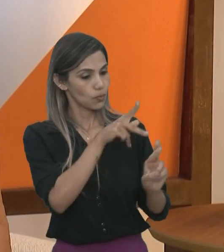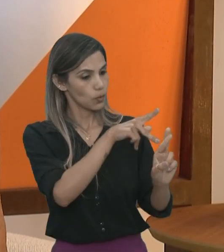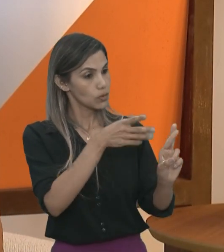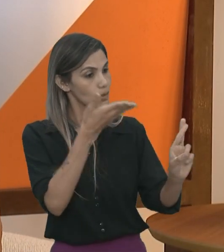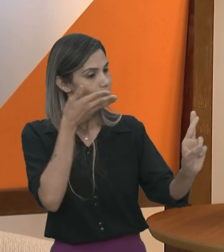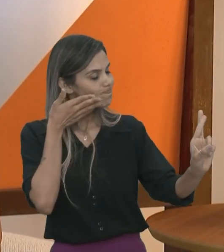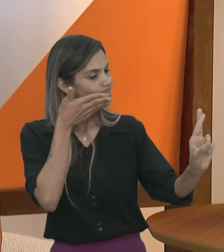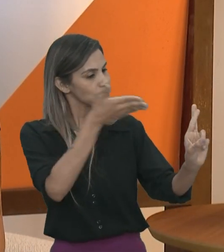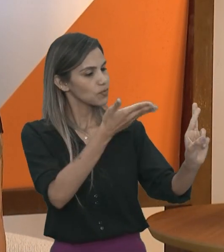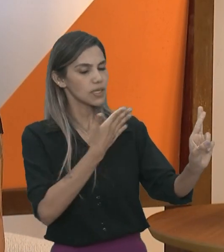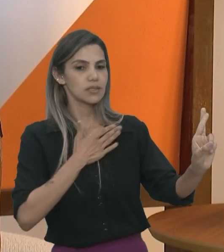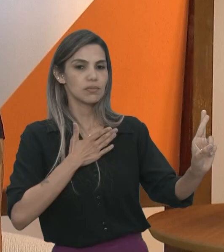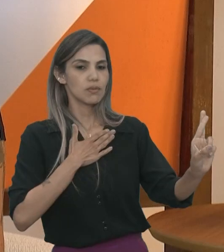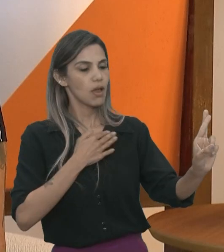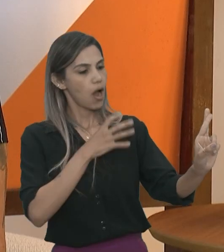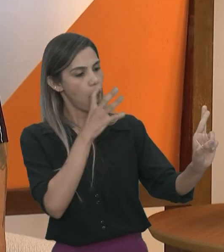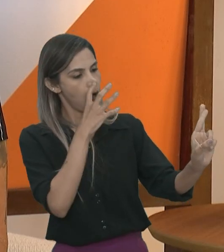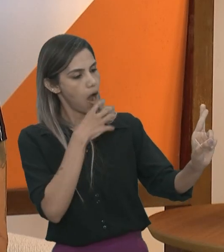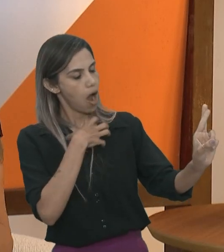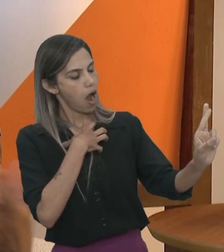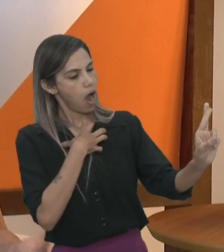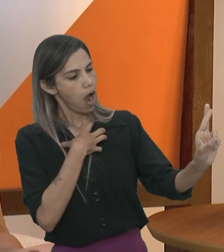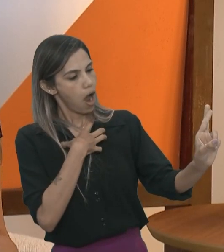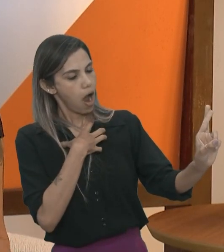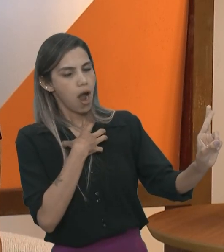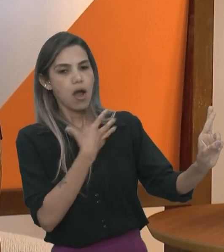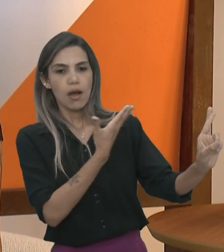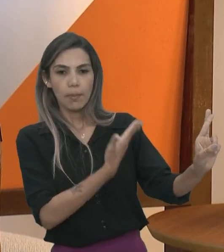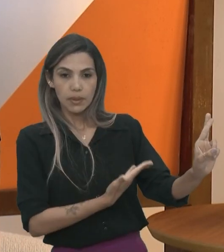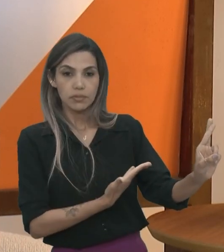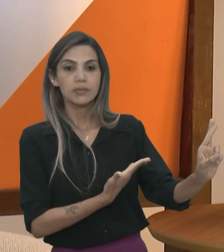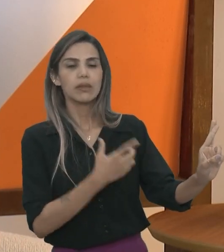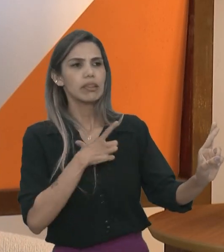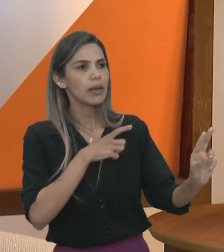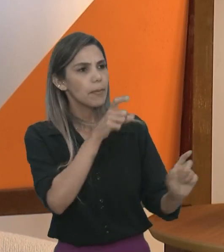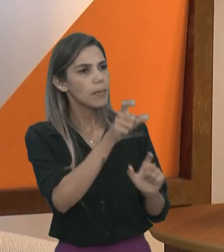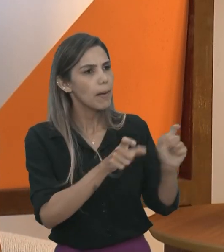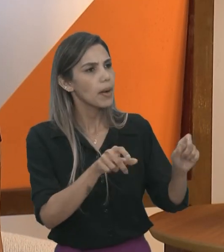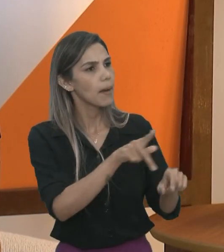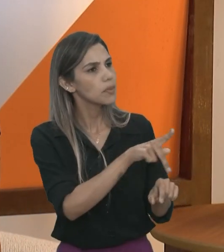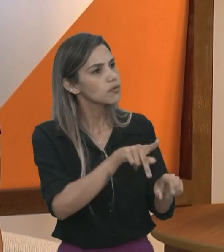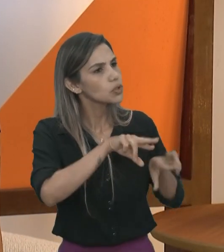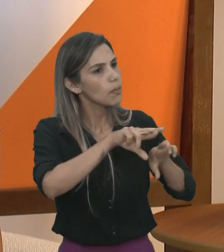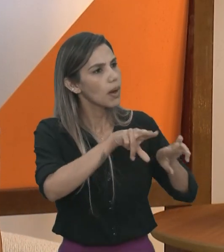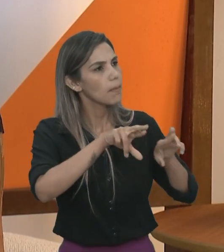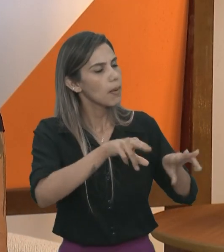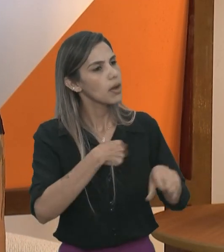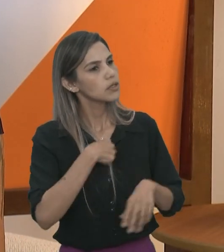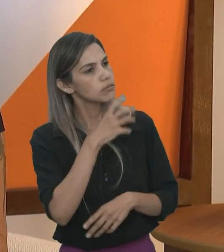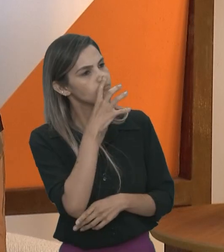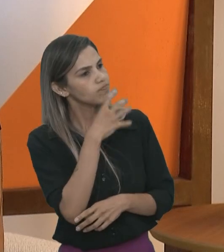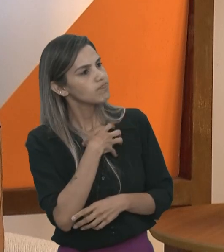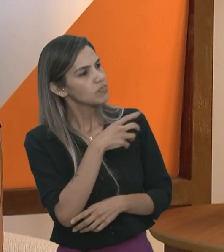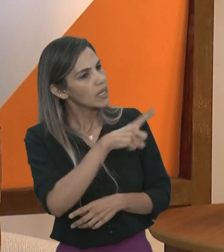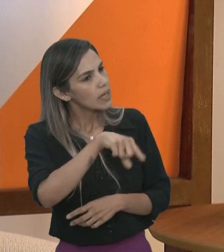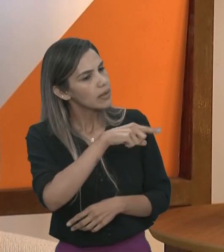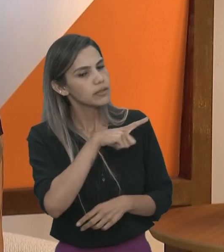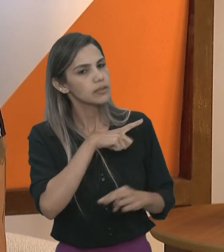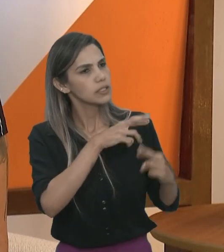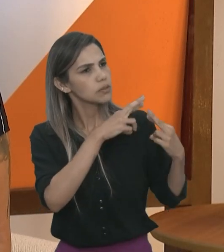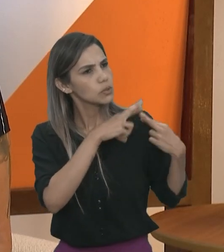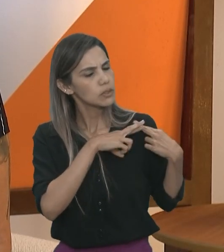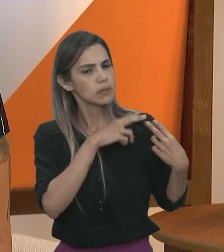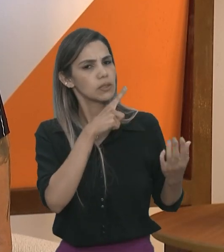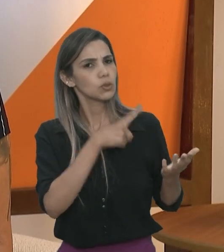referenciais. E eu admirava muito vários professores, né, pelo compromisso deles social, ético,